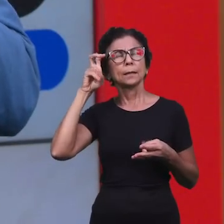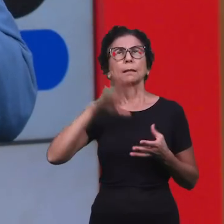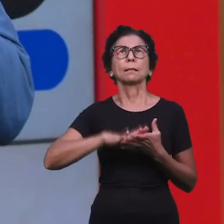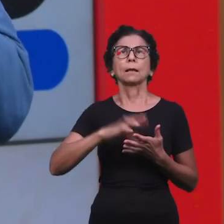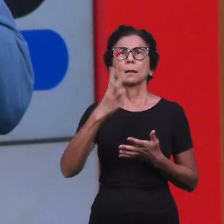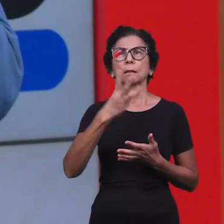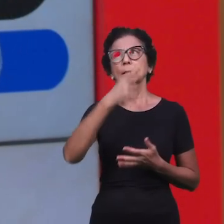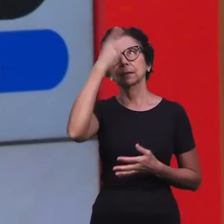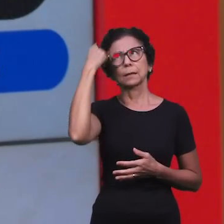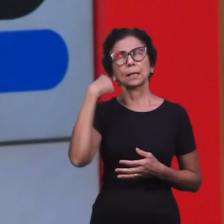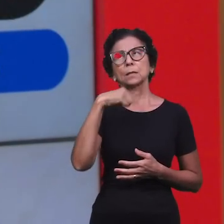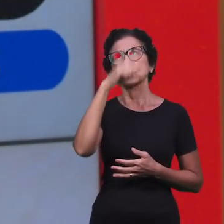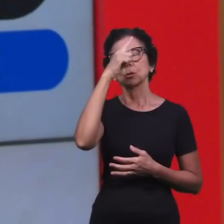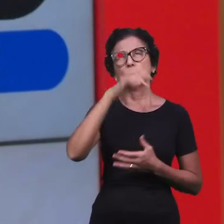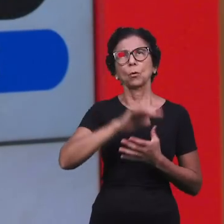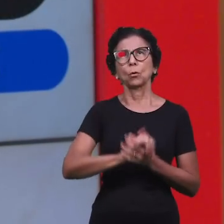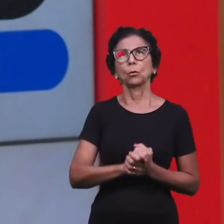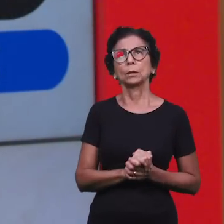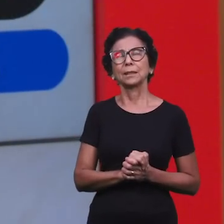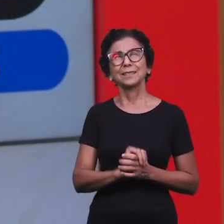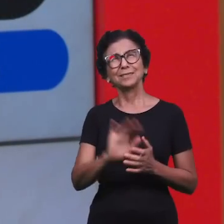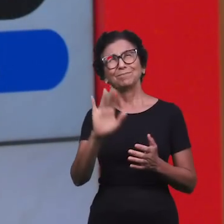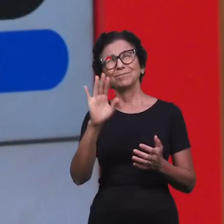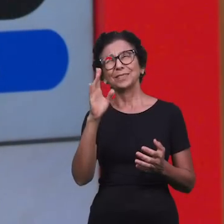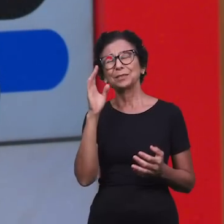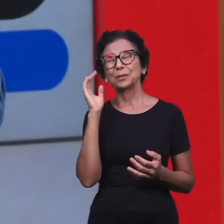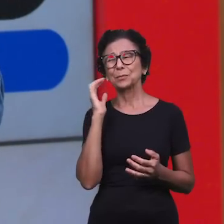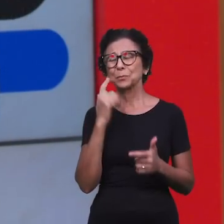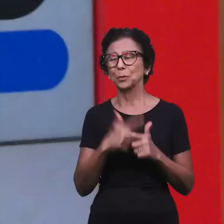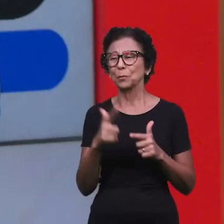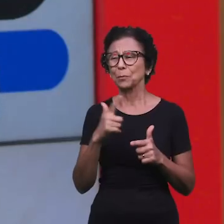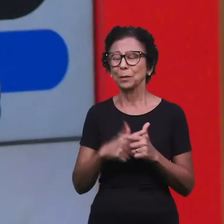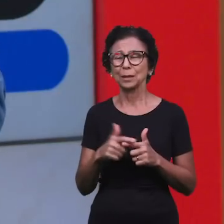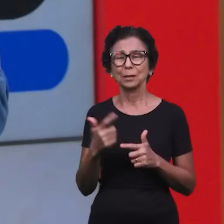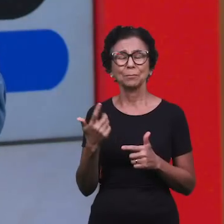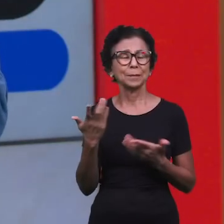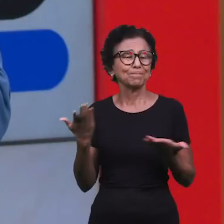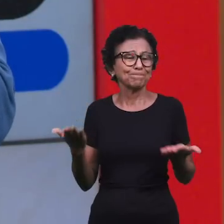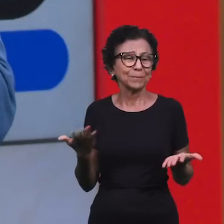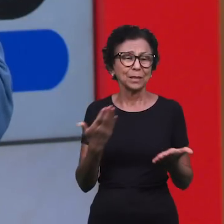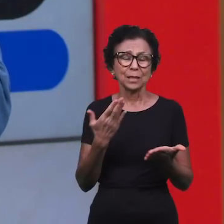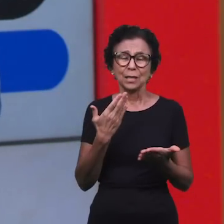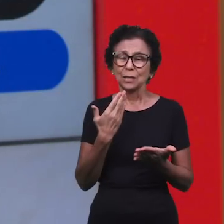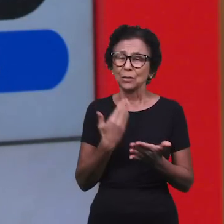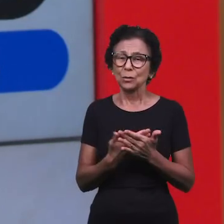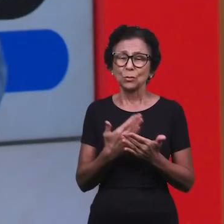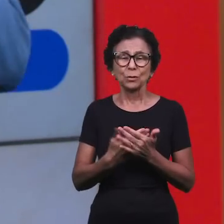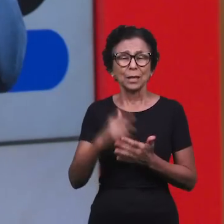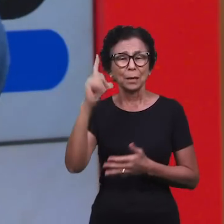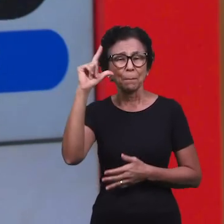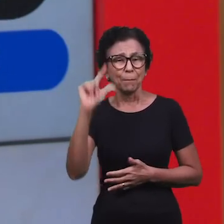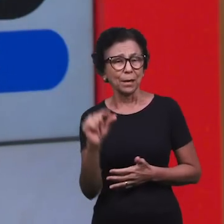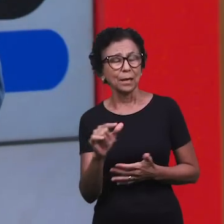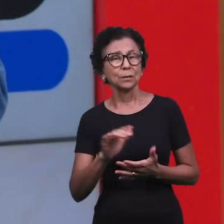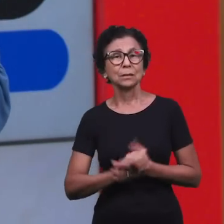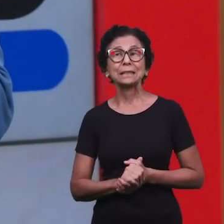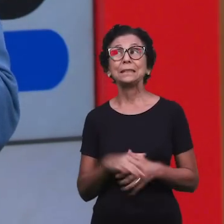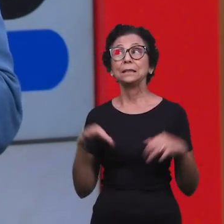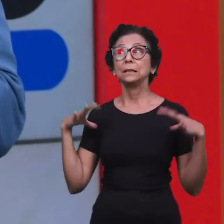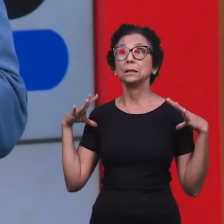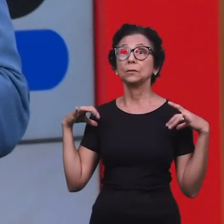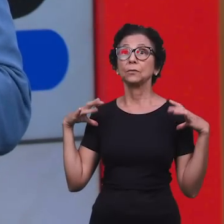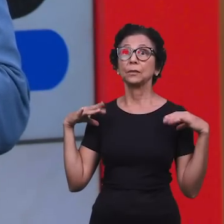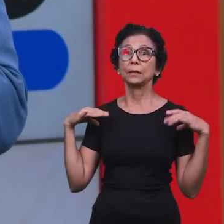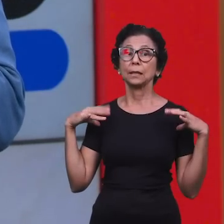Ah, no outro dia eu tive um problema, eu estudei apenas 2 horas, ok. Agora vem um feriado, vem um final de semana, eu tenho uma